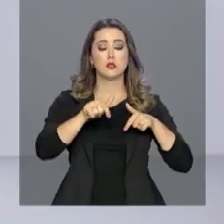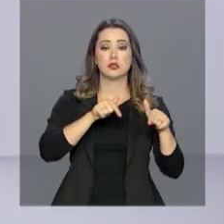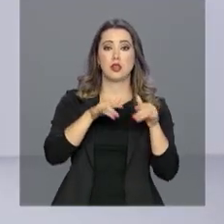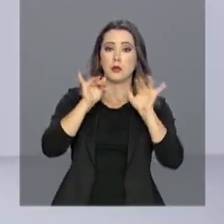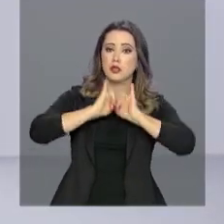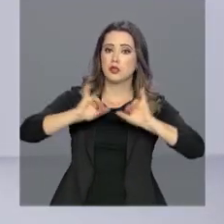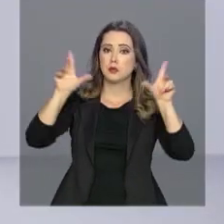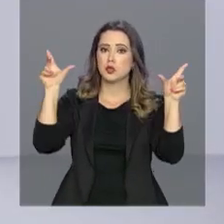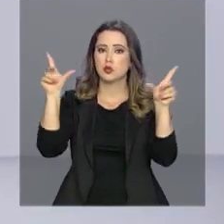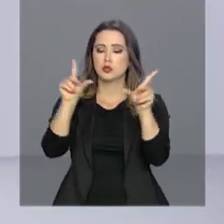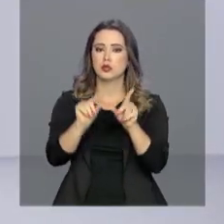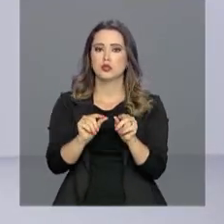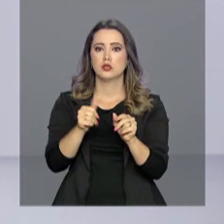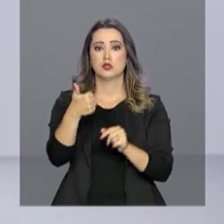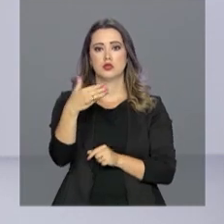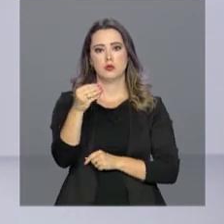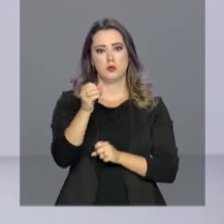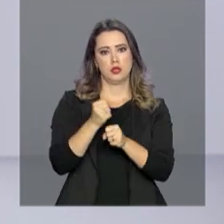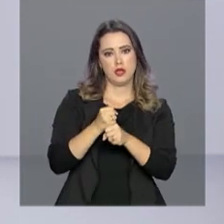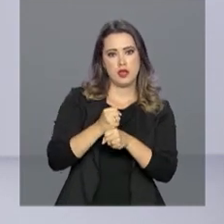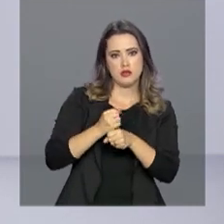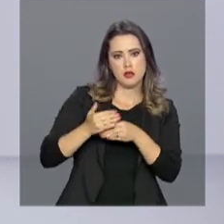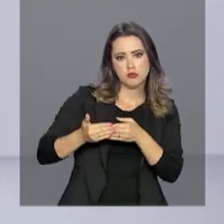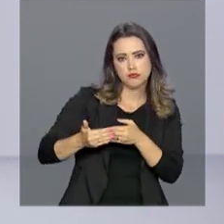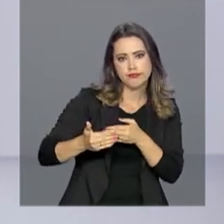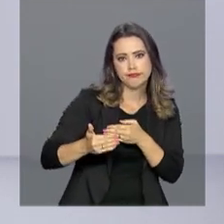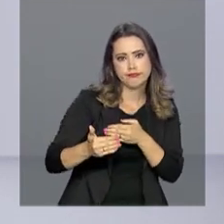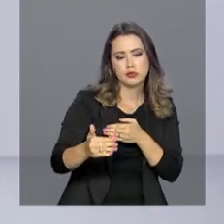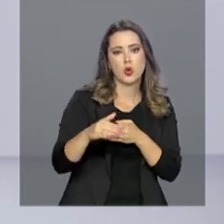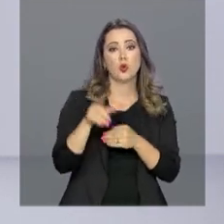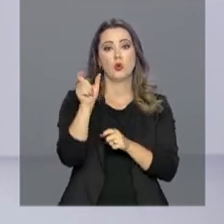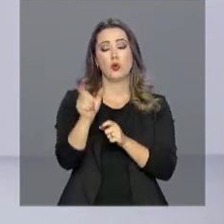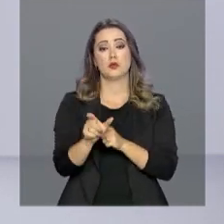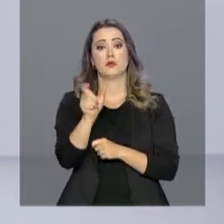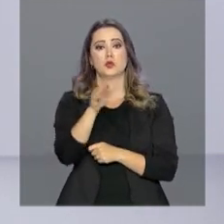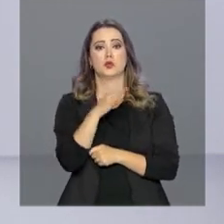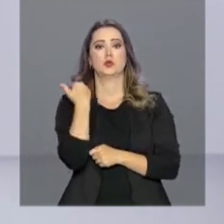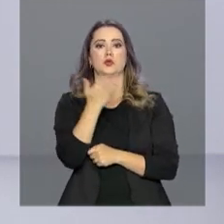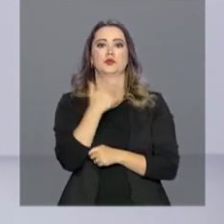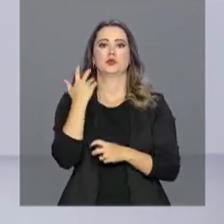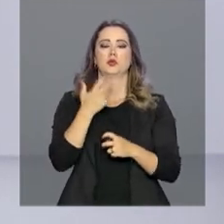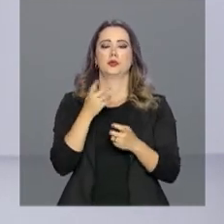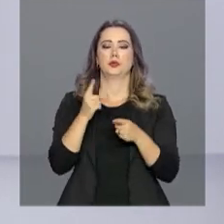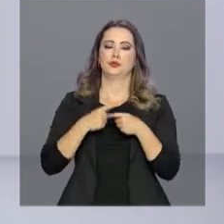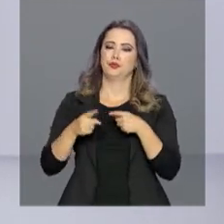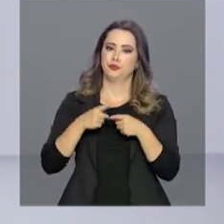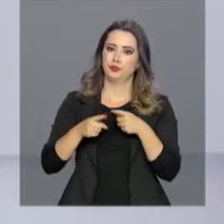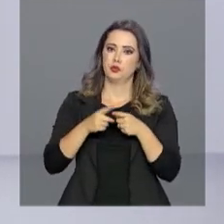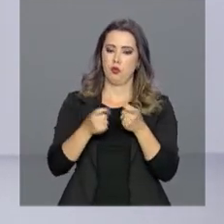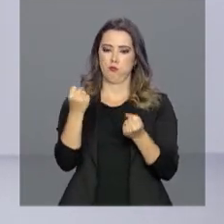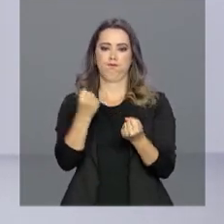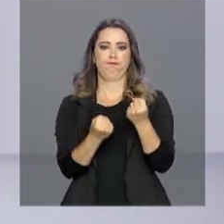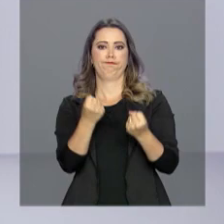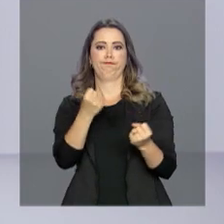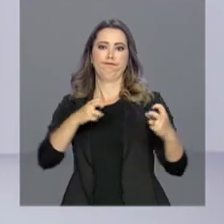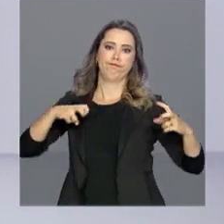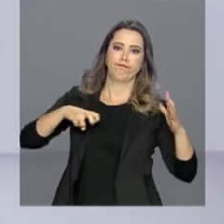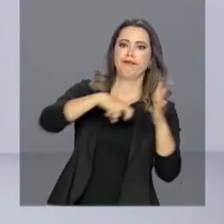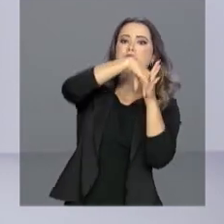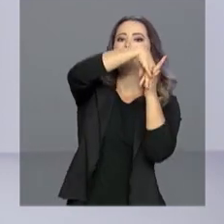lançado para reduzir nos próximos dez anos o número de mortes causadas por acidentes de trânsito entre as ações anunciadas